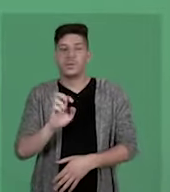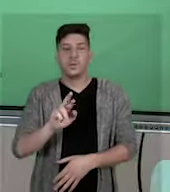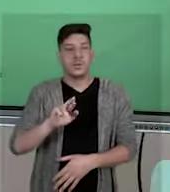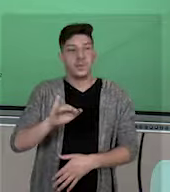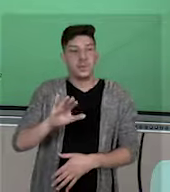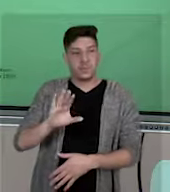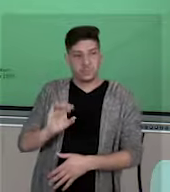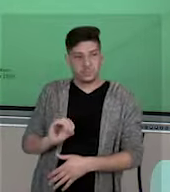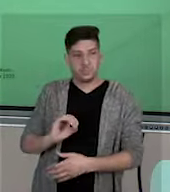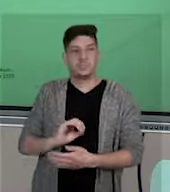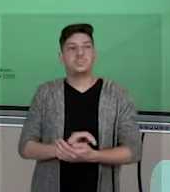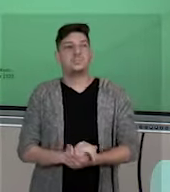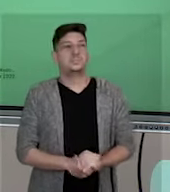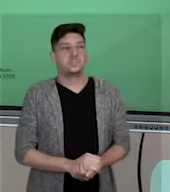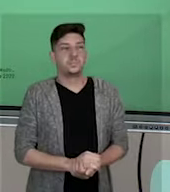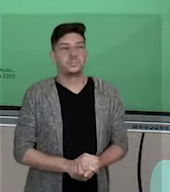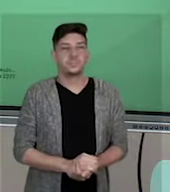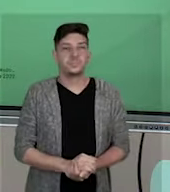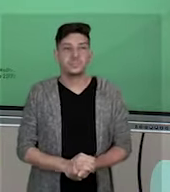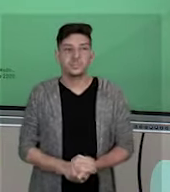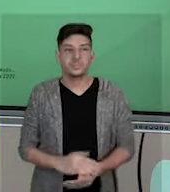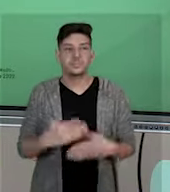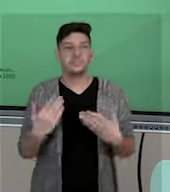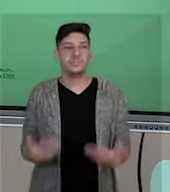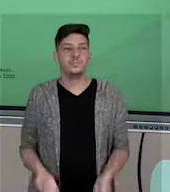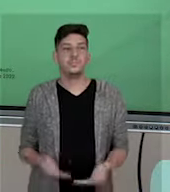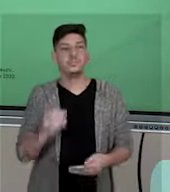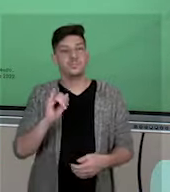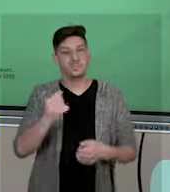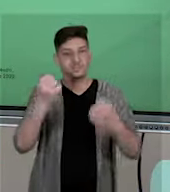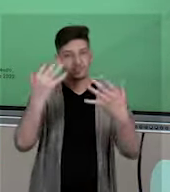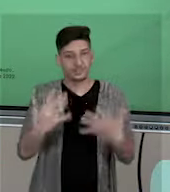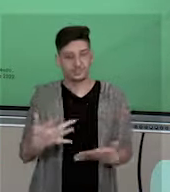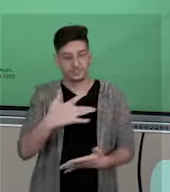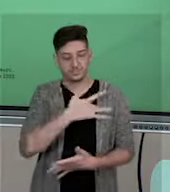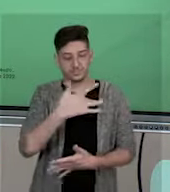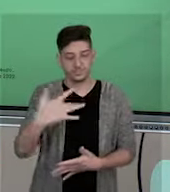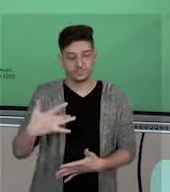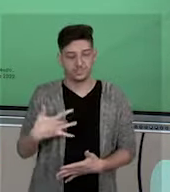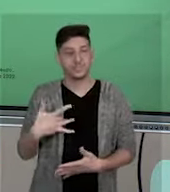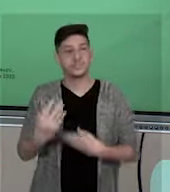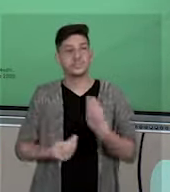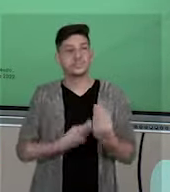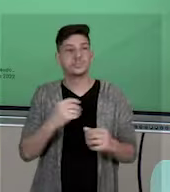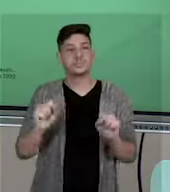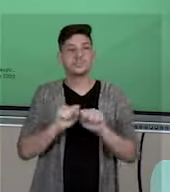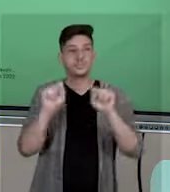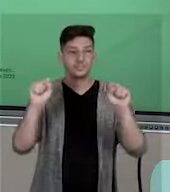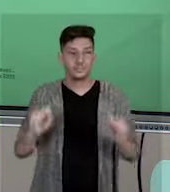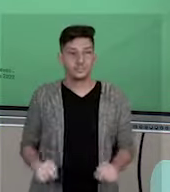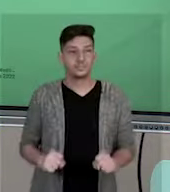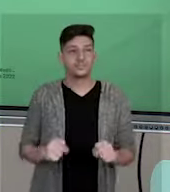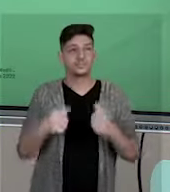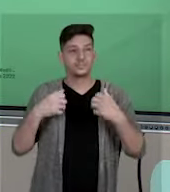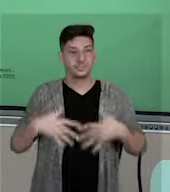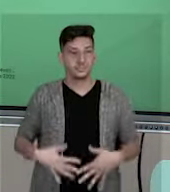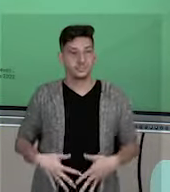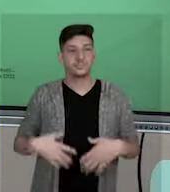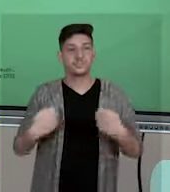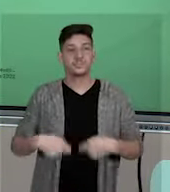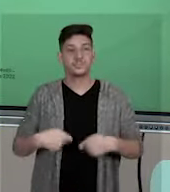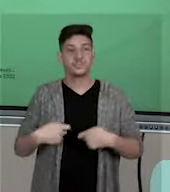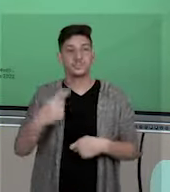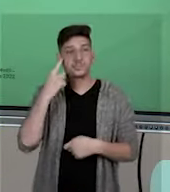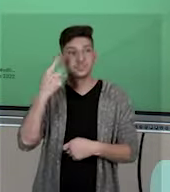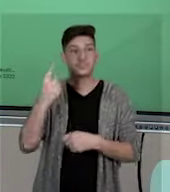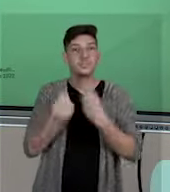nosso organismo. E aí, quando a gente vai falar da saúde desse sistema nervoso, a gente tem que pensar um pouco aqui em como que ele